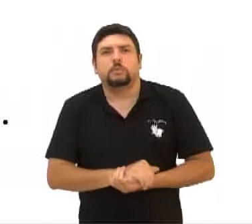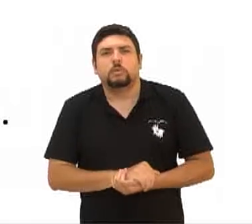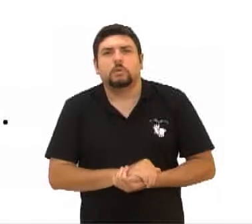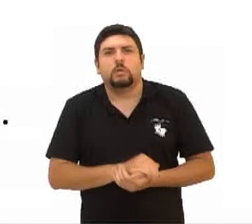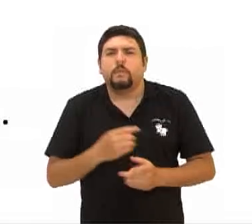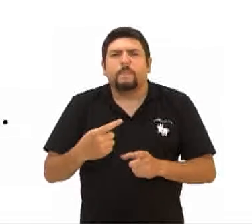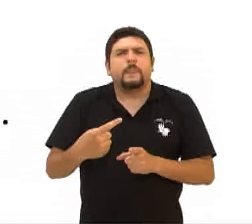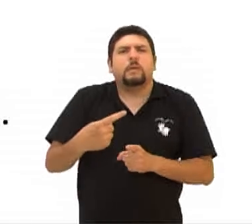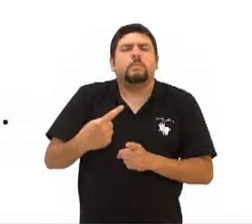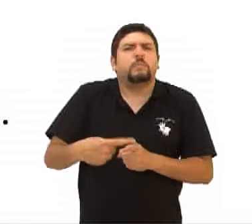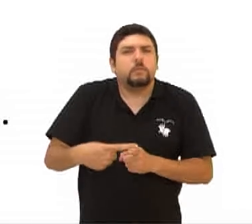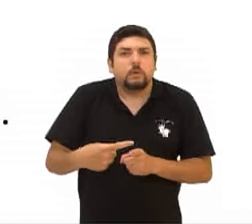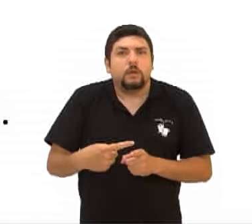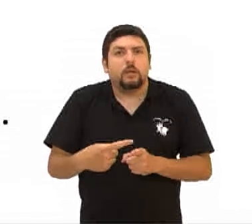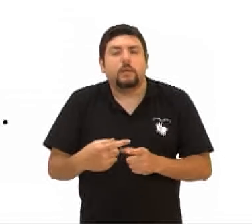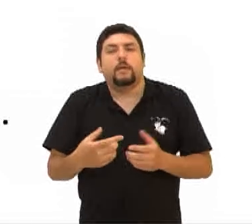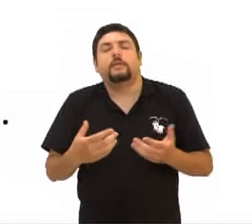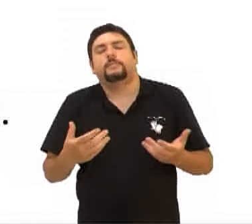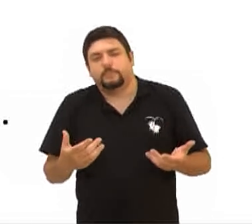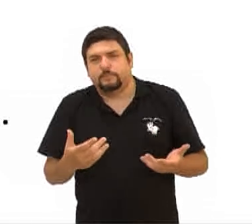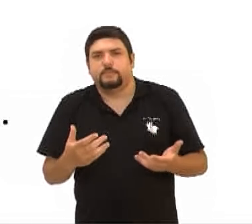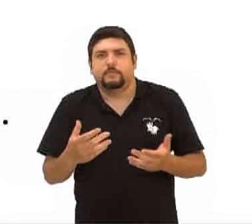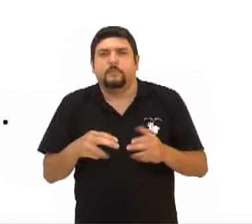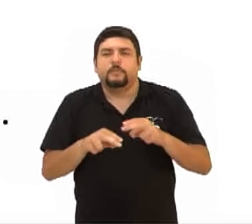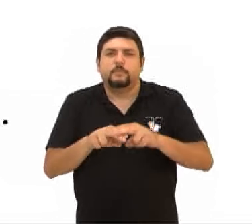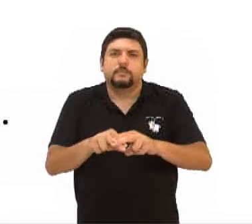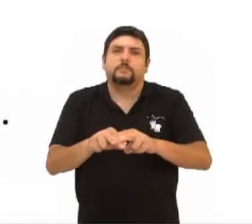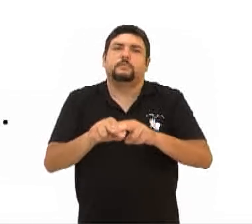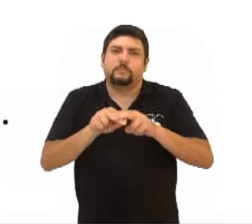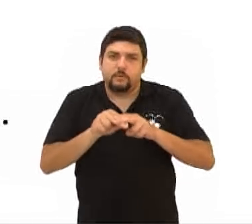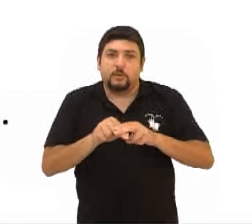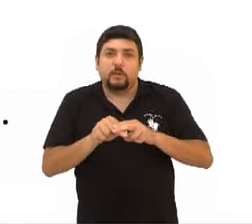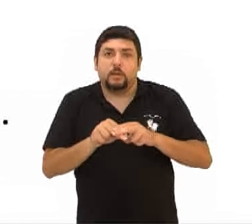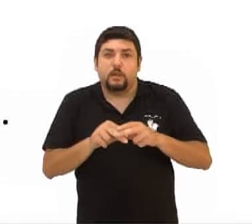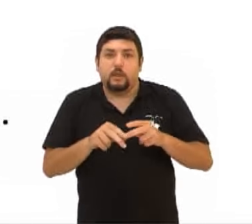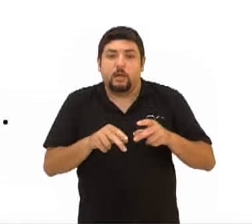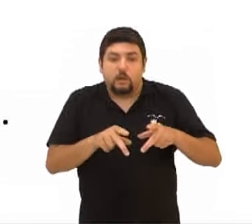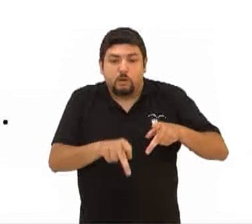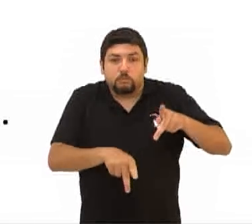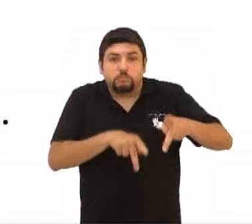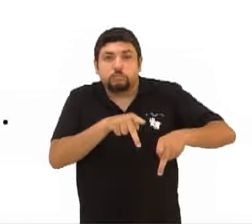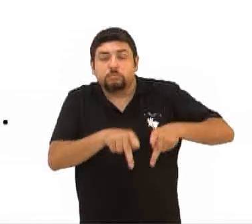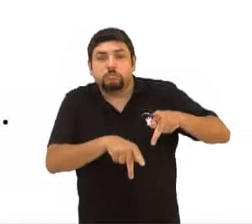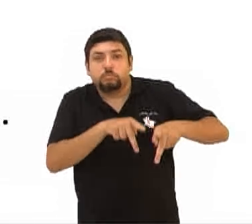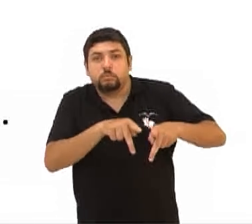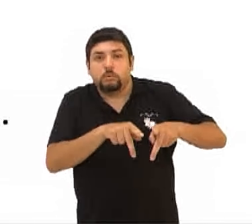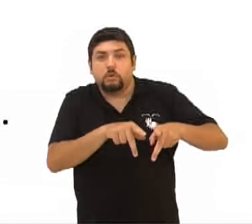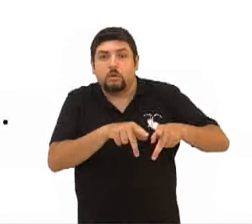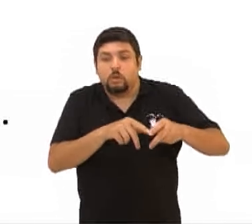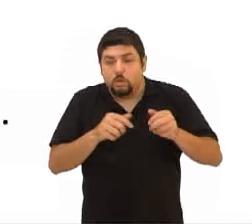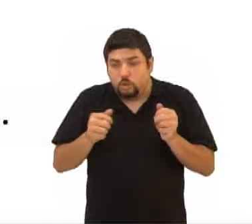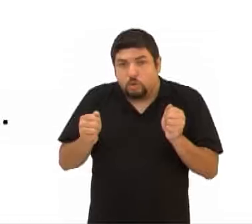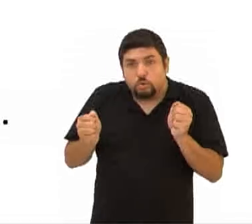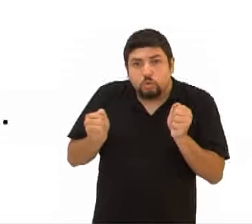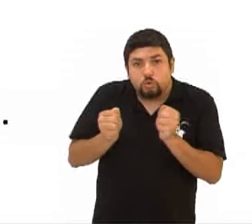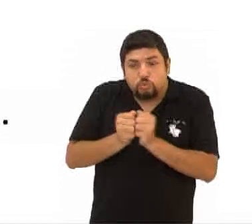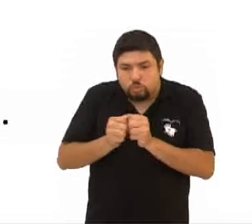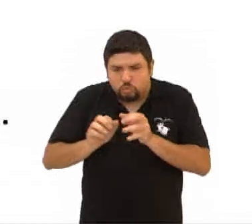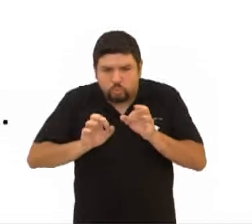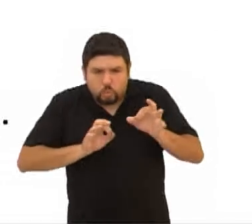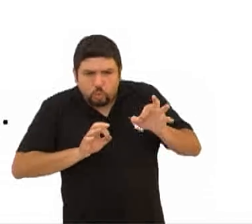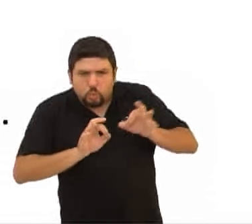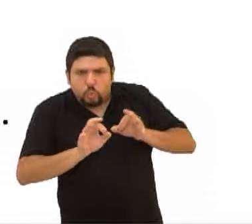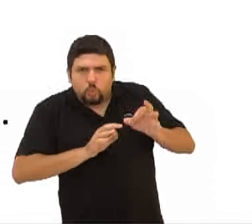razão imediata é que a urbanização da cidade, o crescimento das pessoas, não é acompanhado de uma urbanização